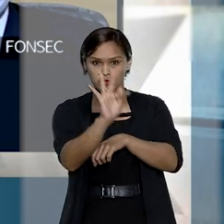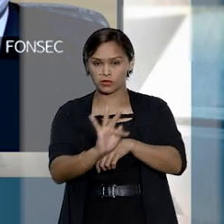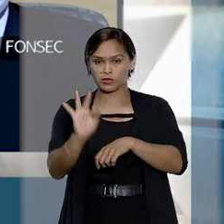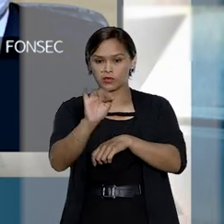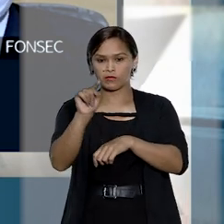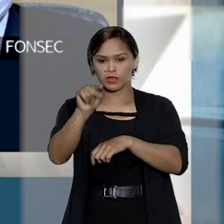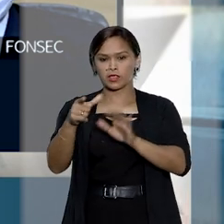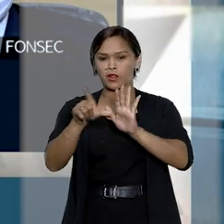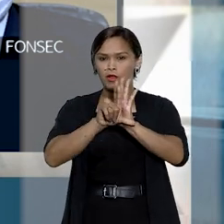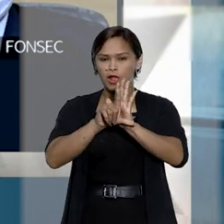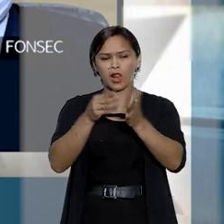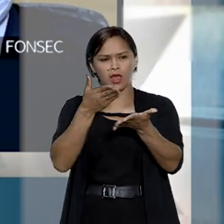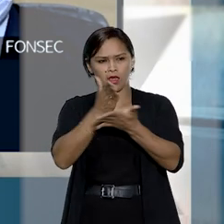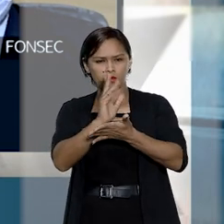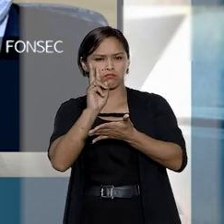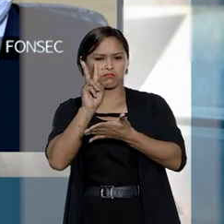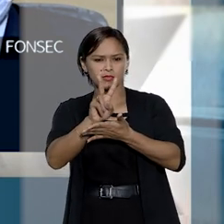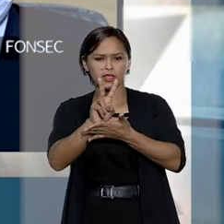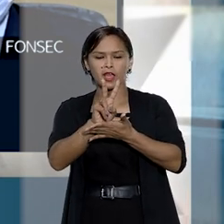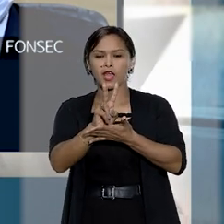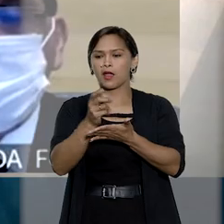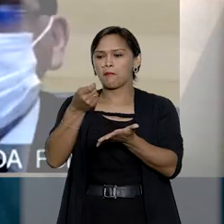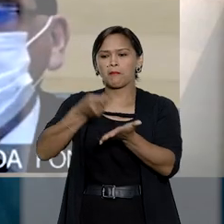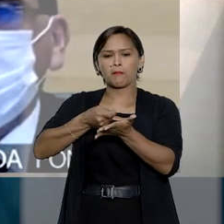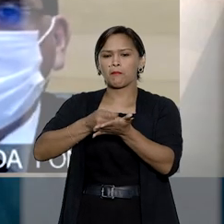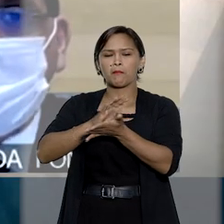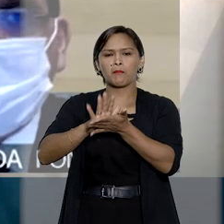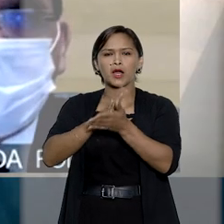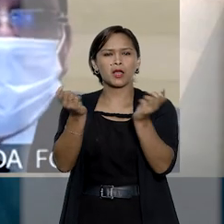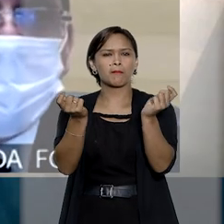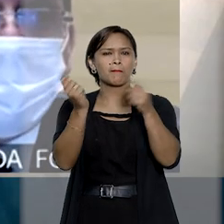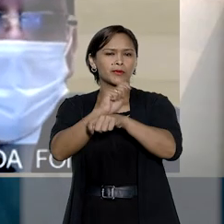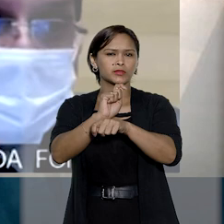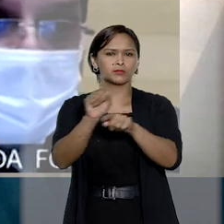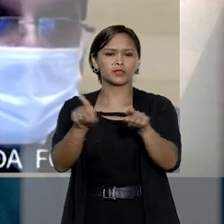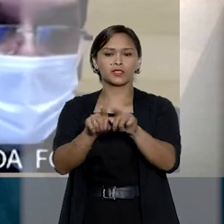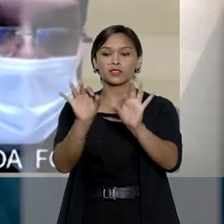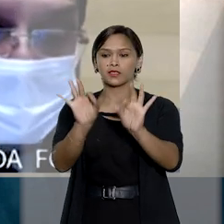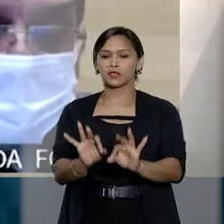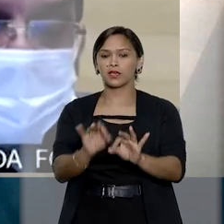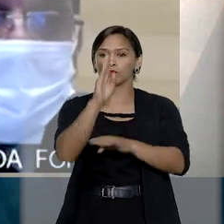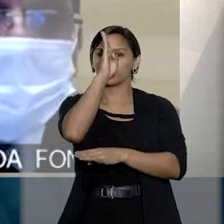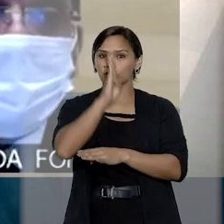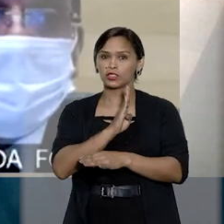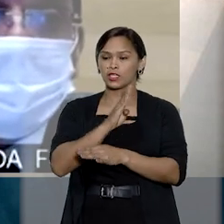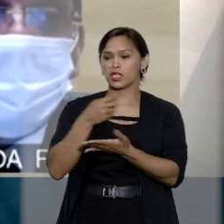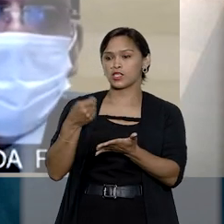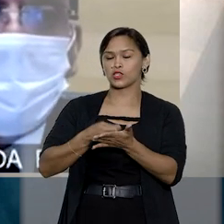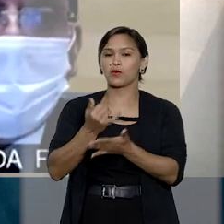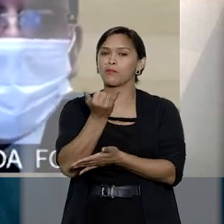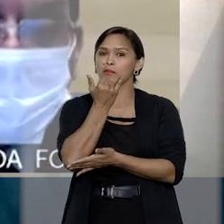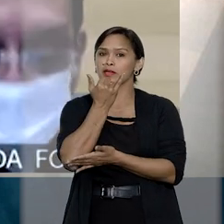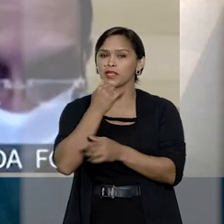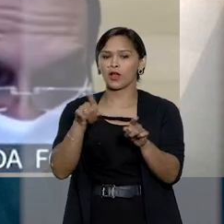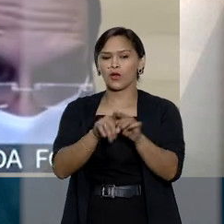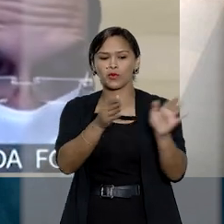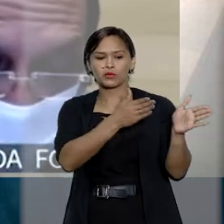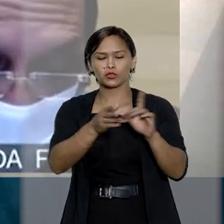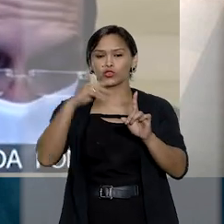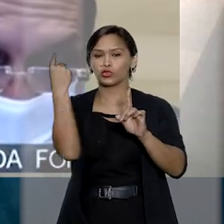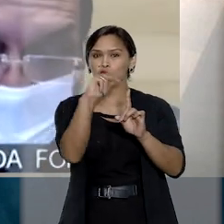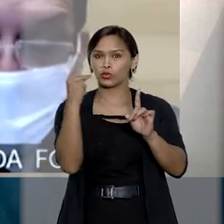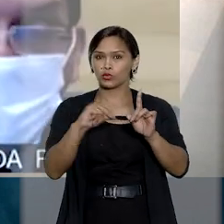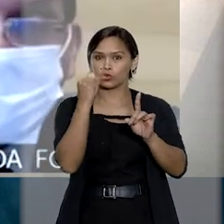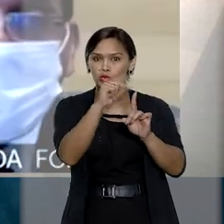a lei considerará inafiançáveis e impossibilitados de graça ou anistia a prática de tortura,